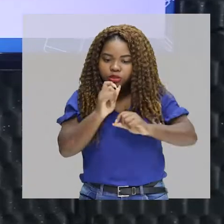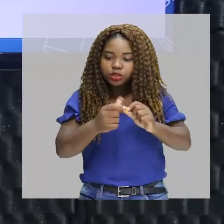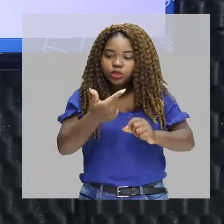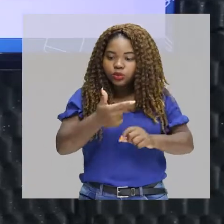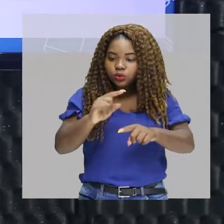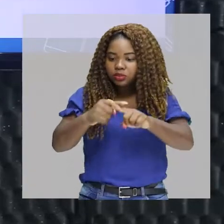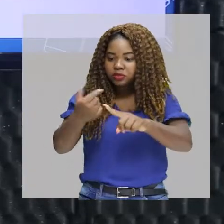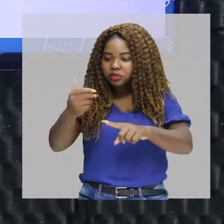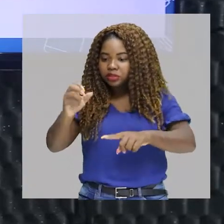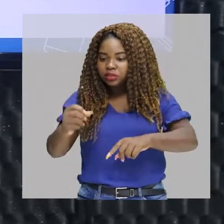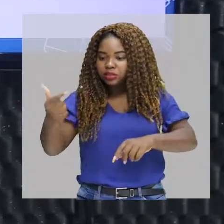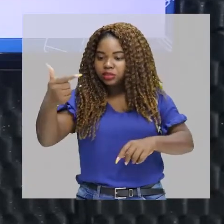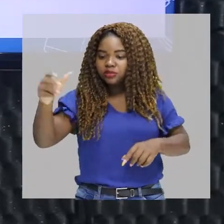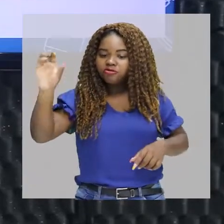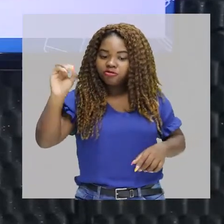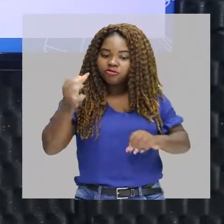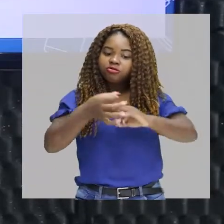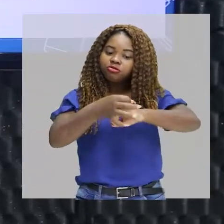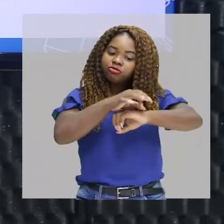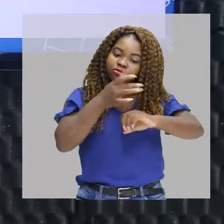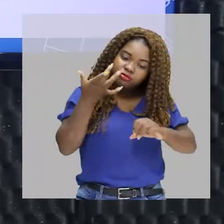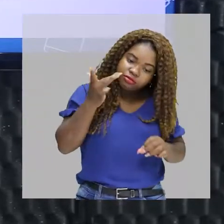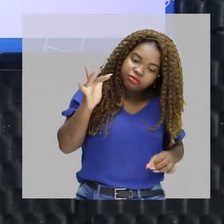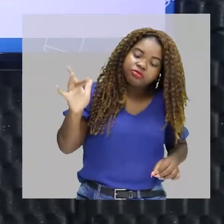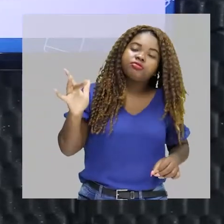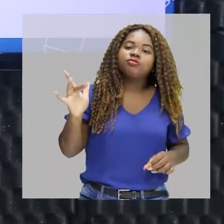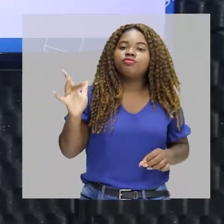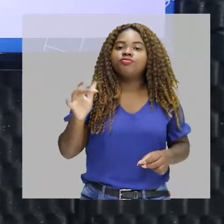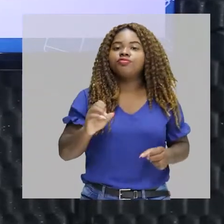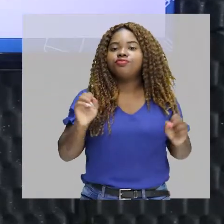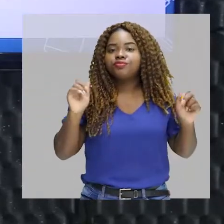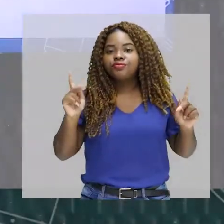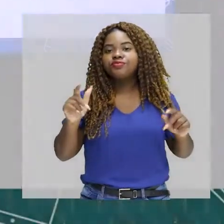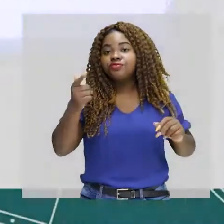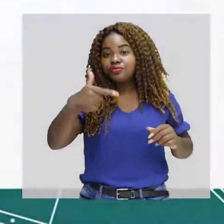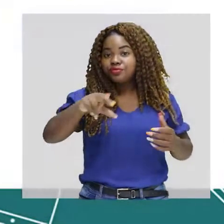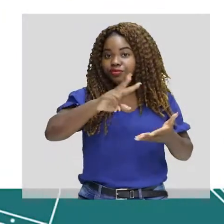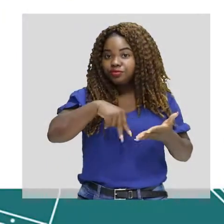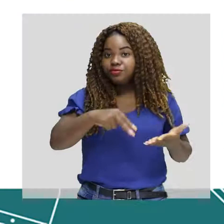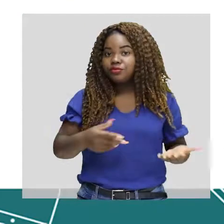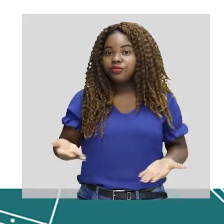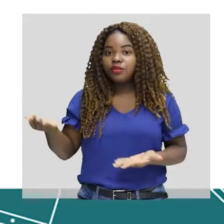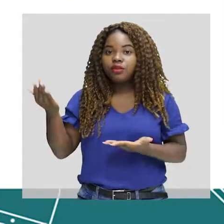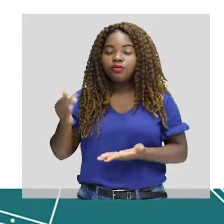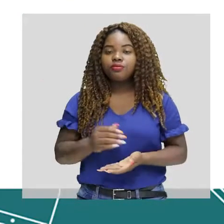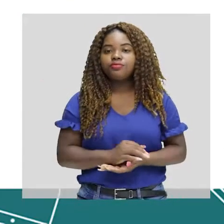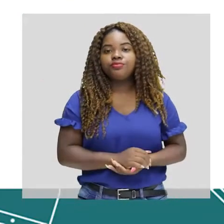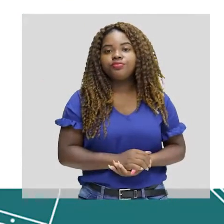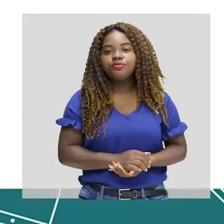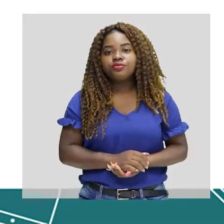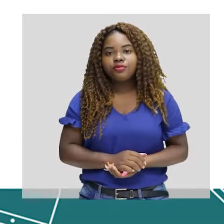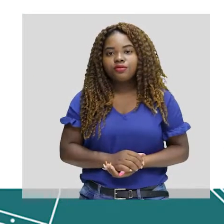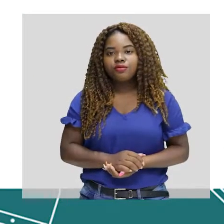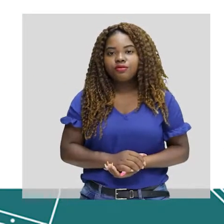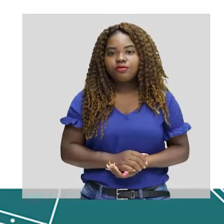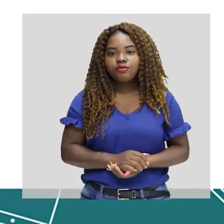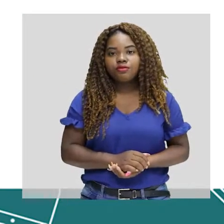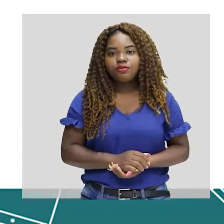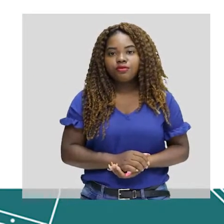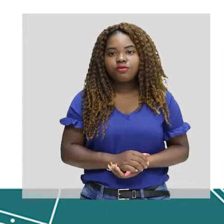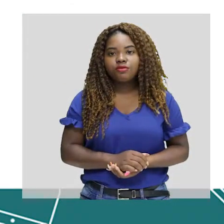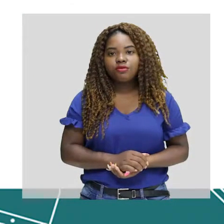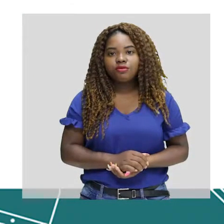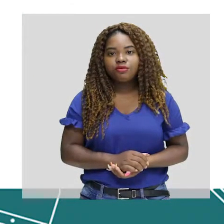a 20 átomos de ouro. Informação que a gente vai utilizar na questão. Determine o custo do ouro usado nessa etapa